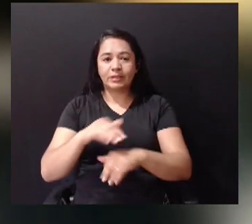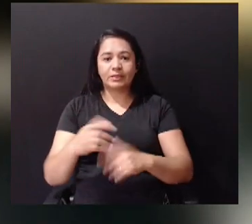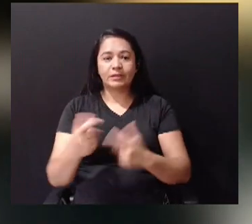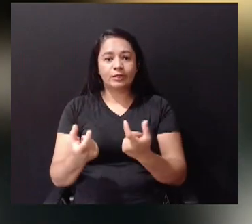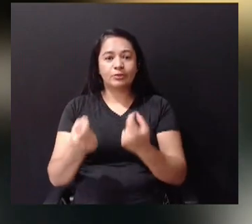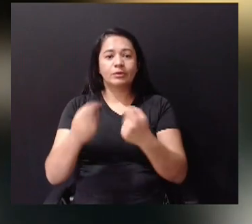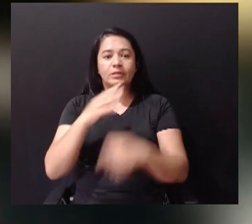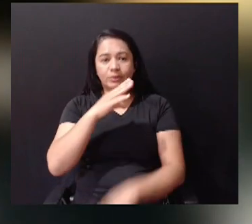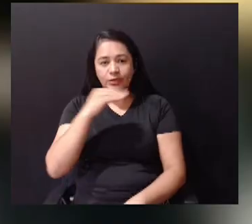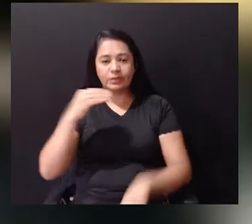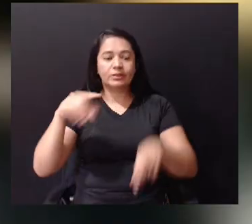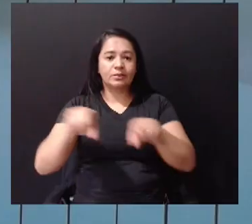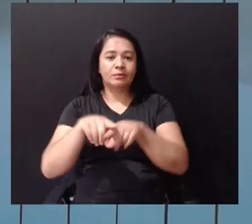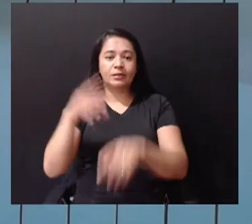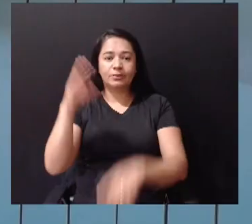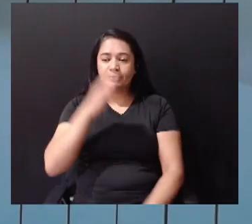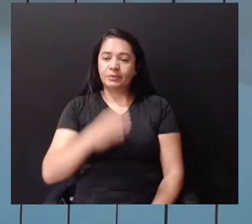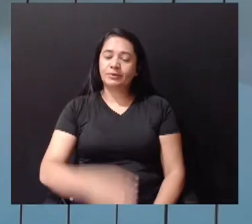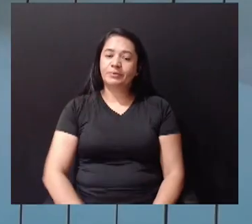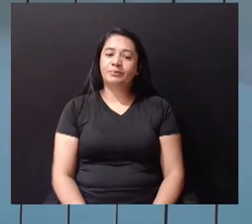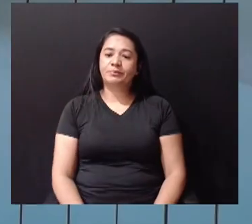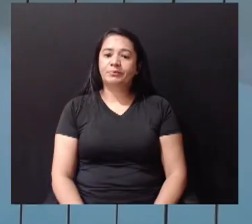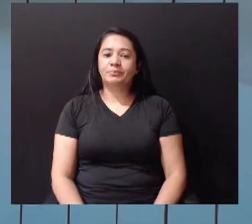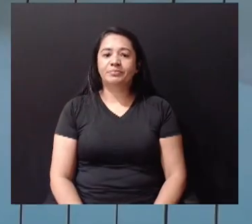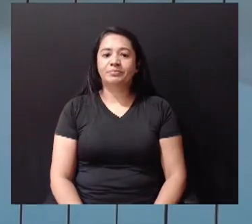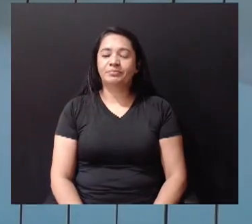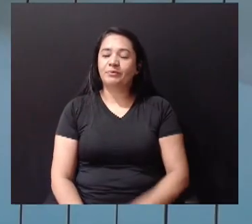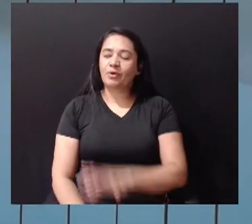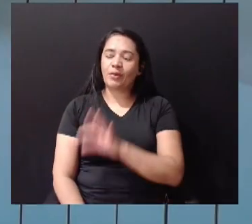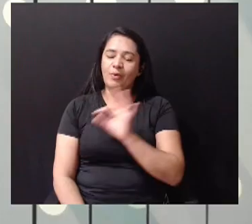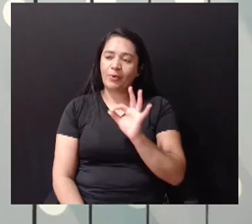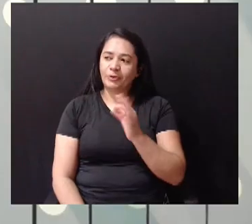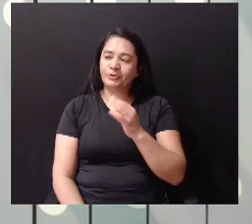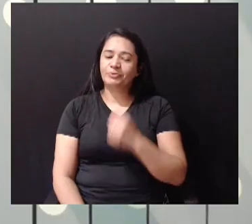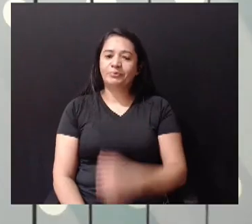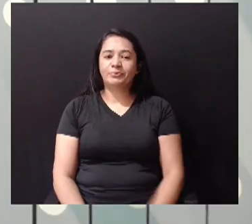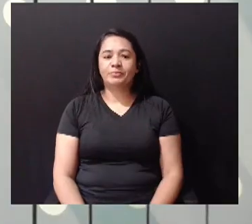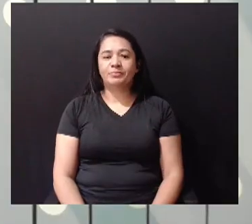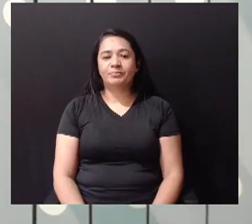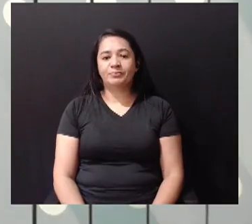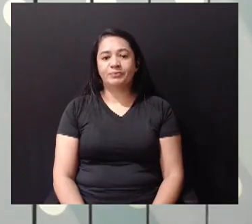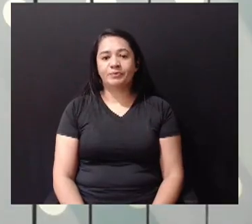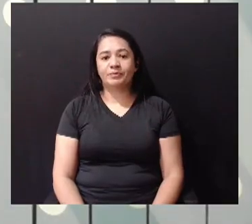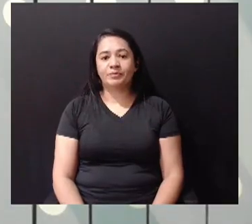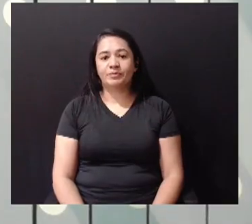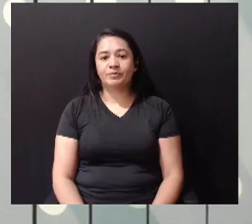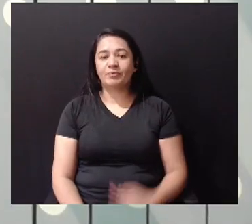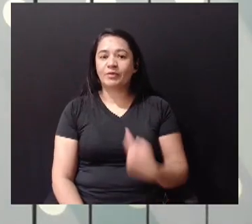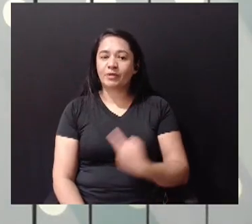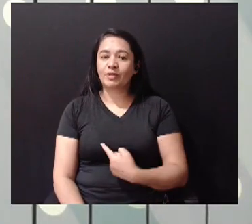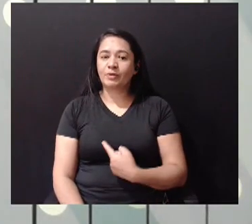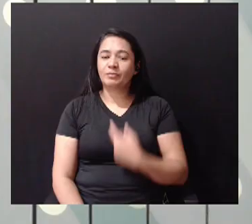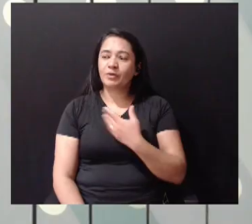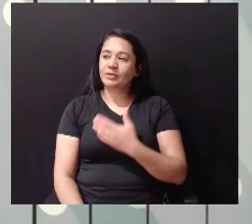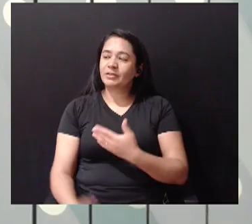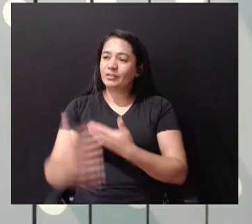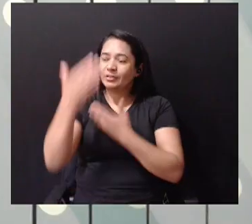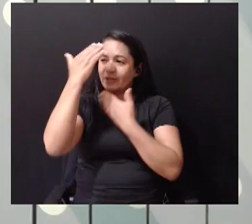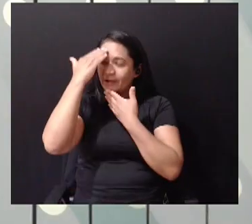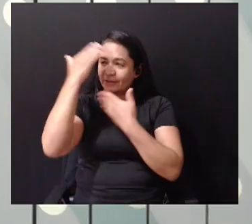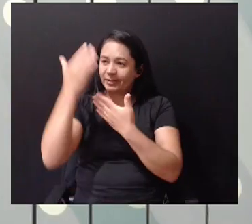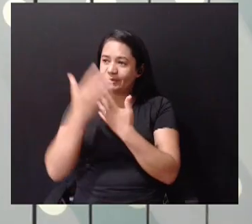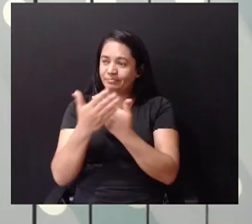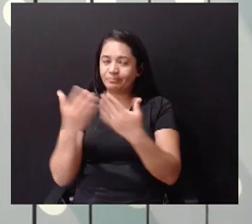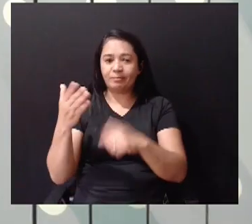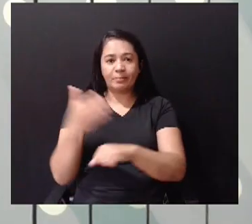país. Muito bom, doutor. Olha, nós gostaríamos de agradecer a sua participação